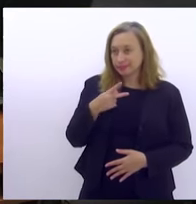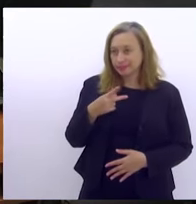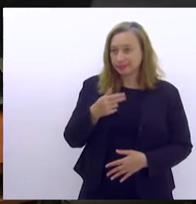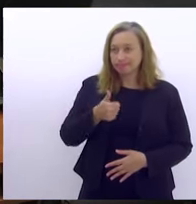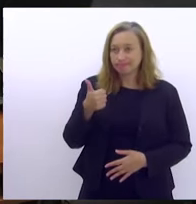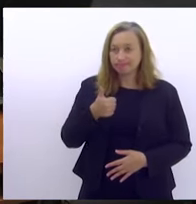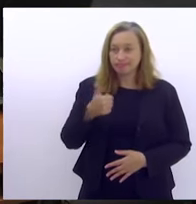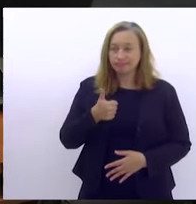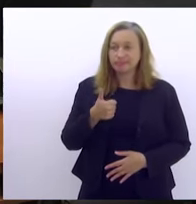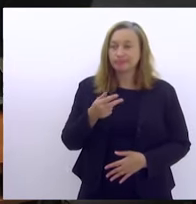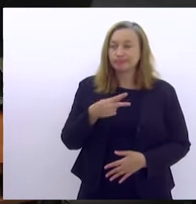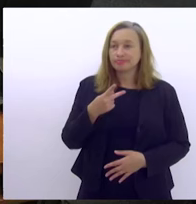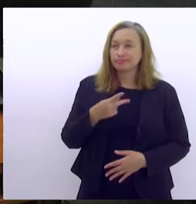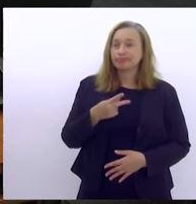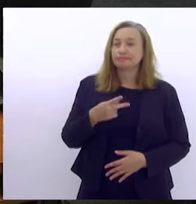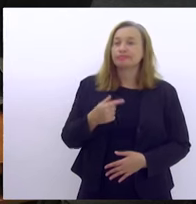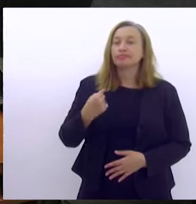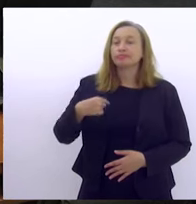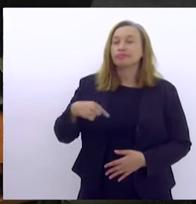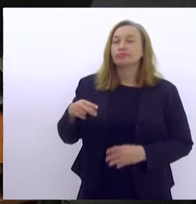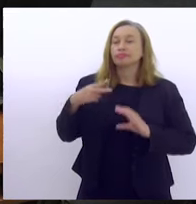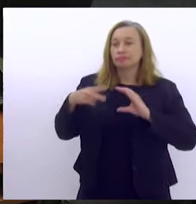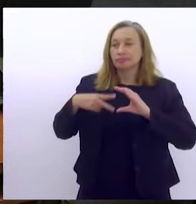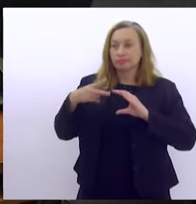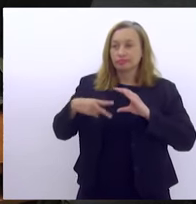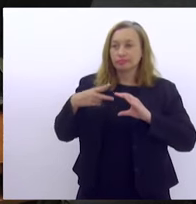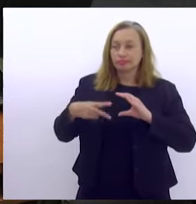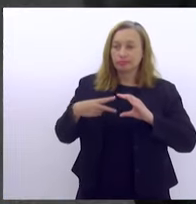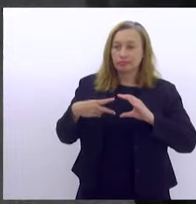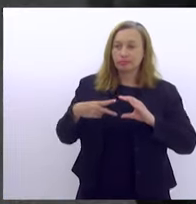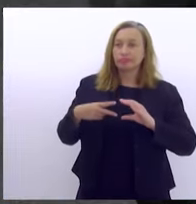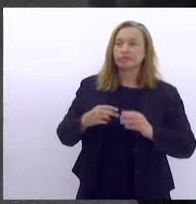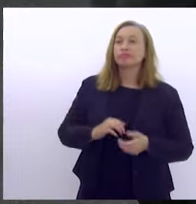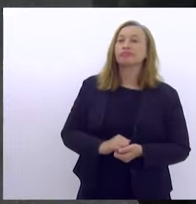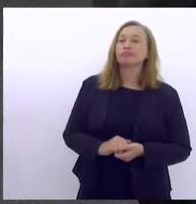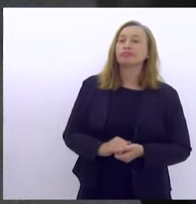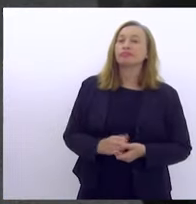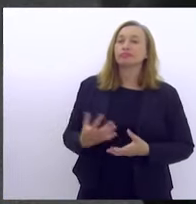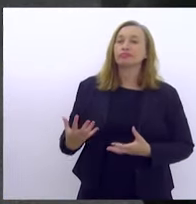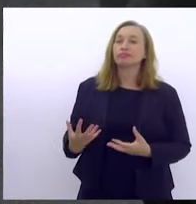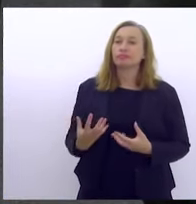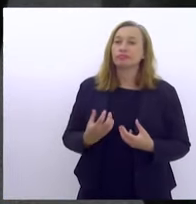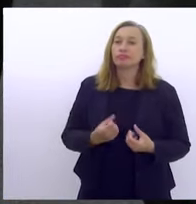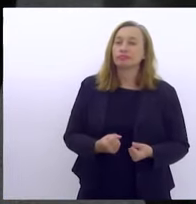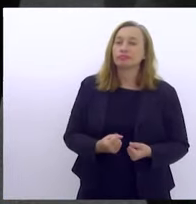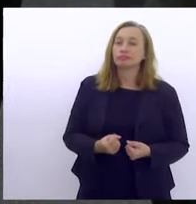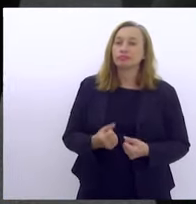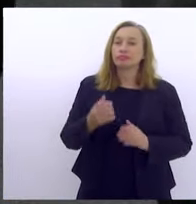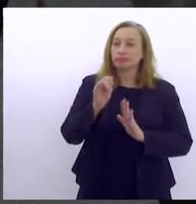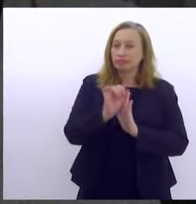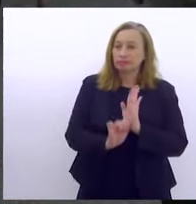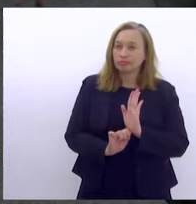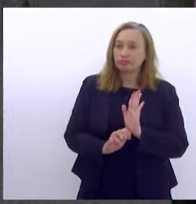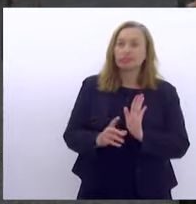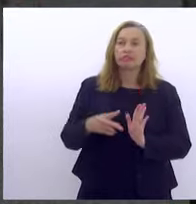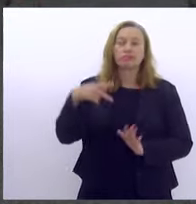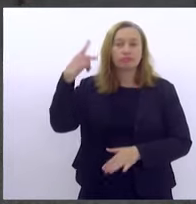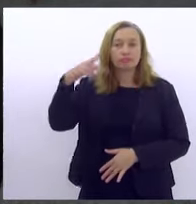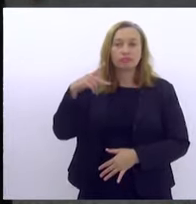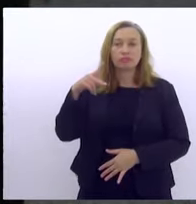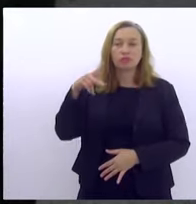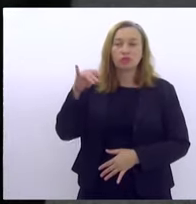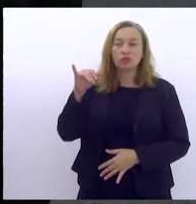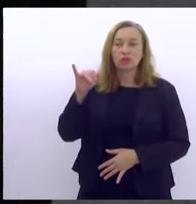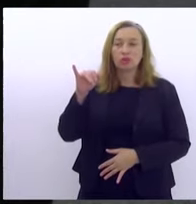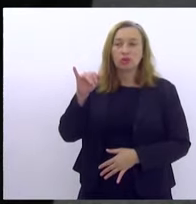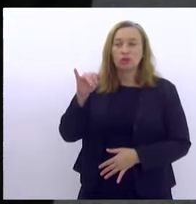primeiro, justificando, estava na Câmara Municipal de Vereadores, recebendo um relatório do vereador William Siri, que,